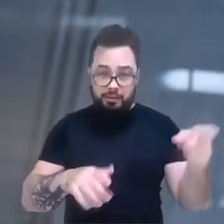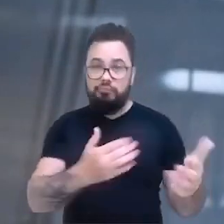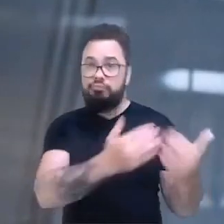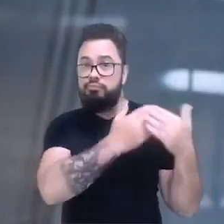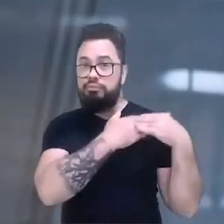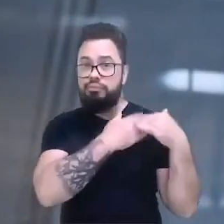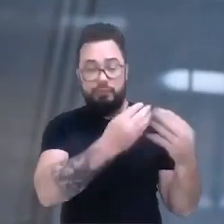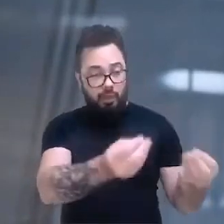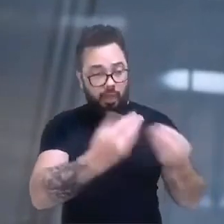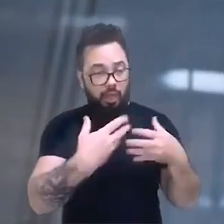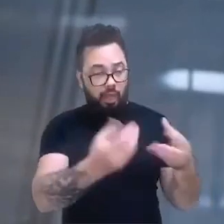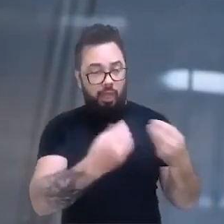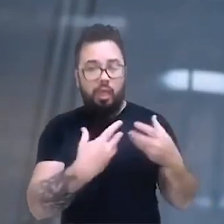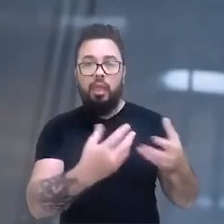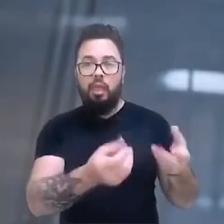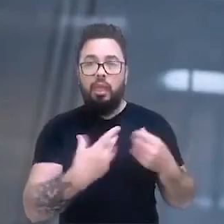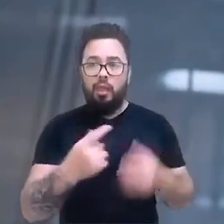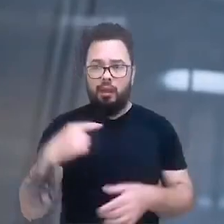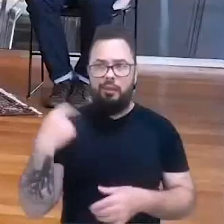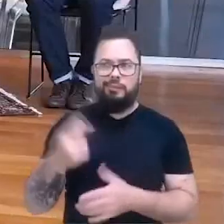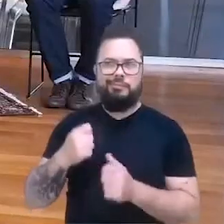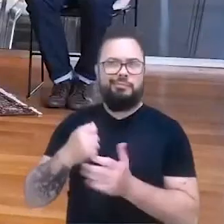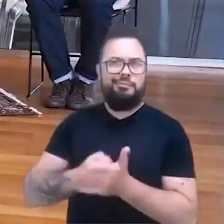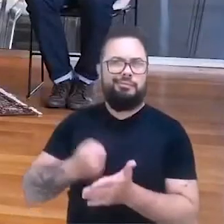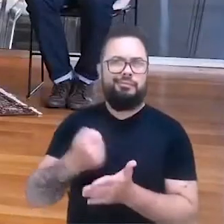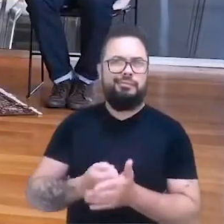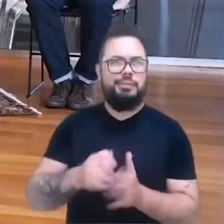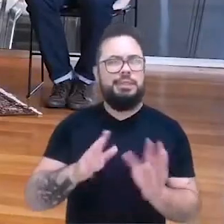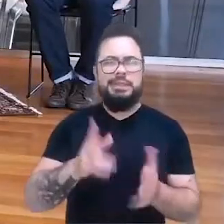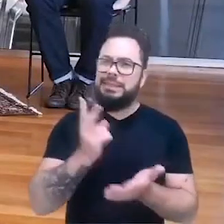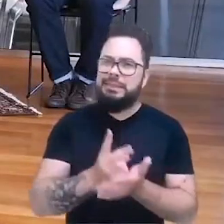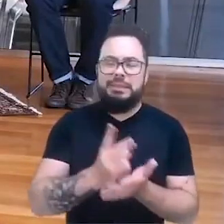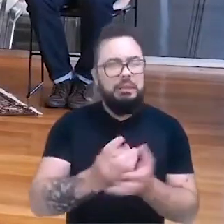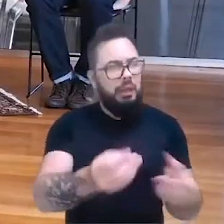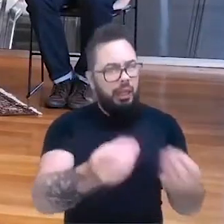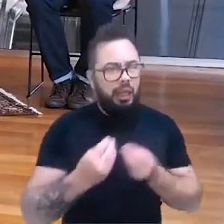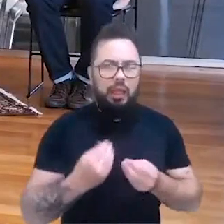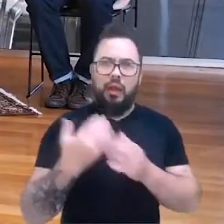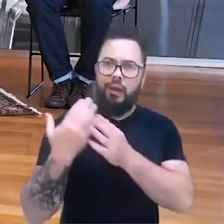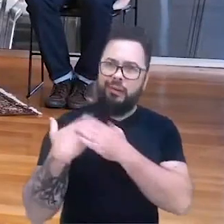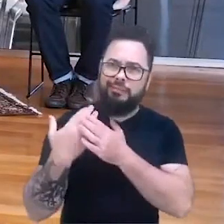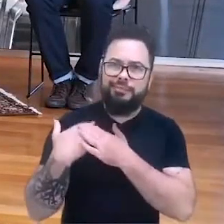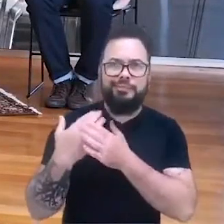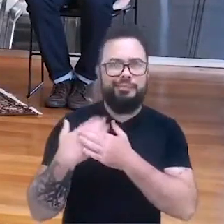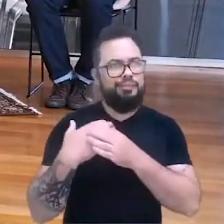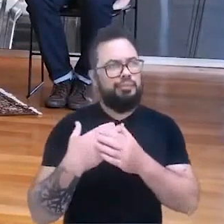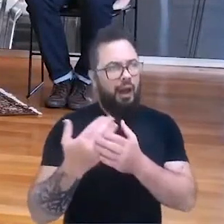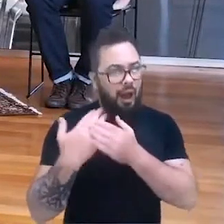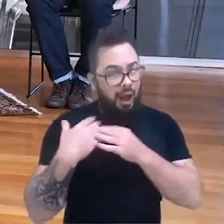E coisa, nos pô. dão muitas lutas, né? É interessante falar isso, nos dão muitas lutas. Todo momento nos